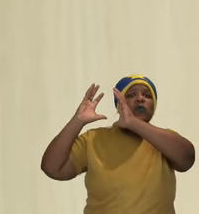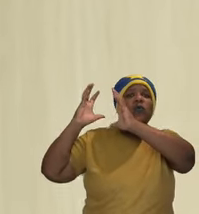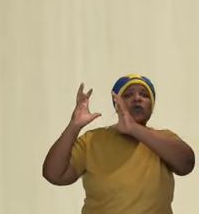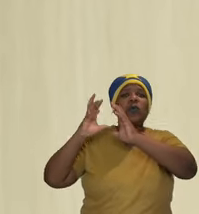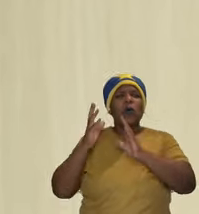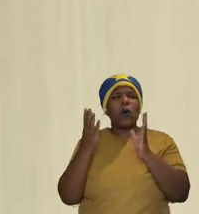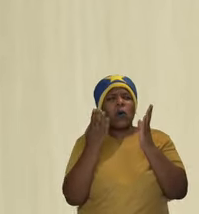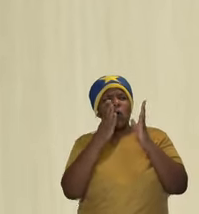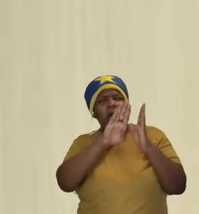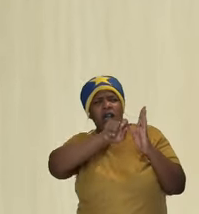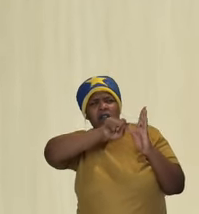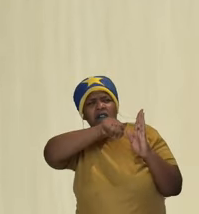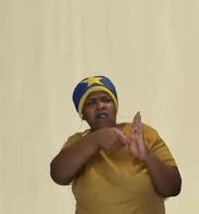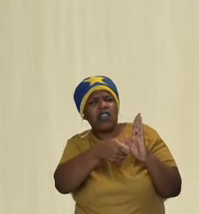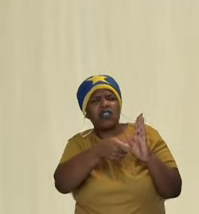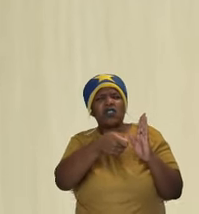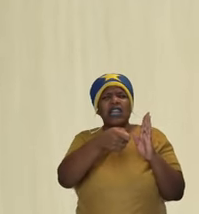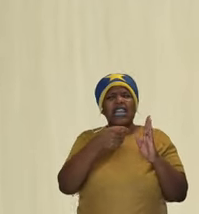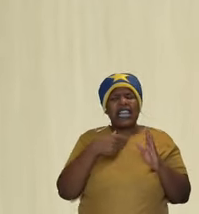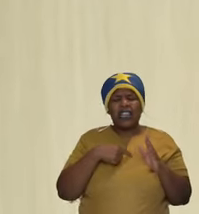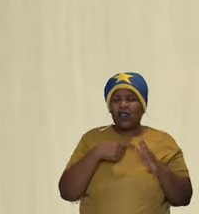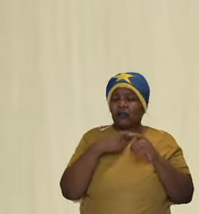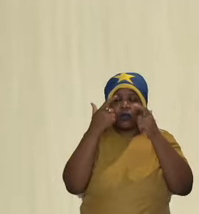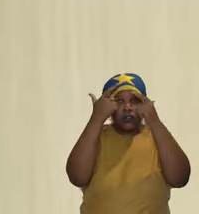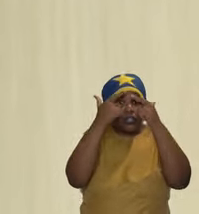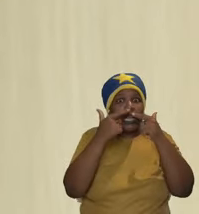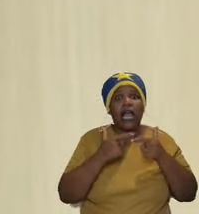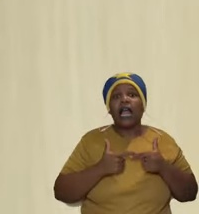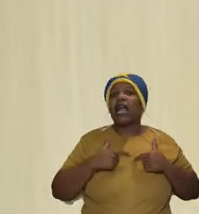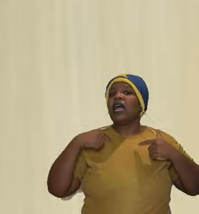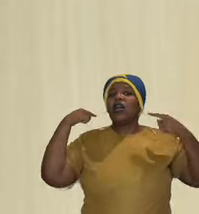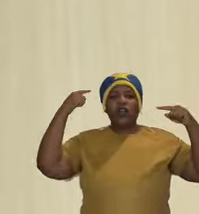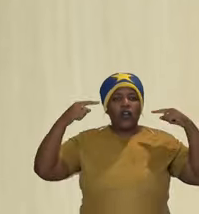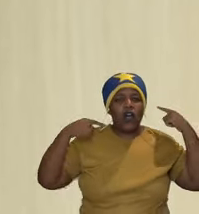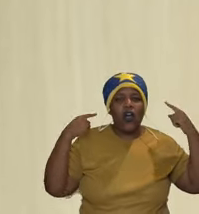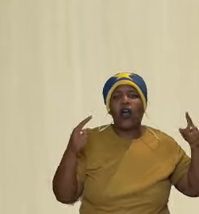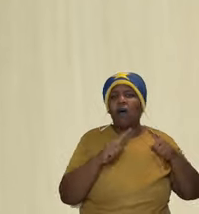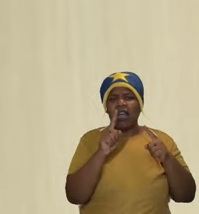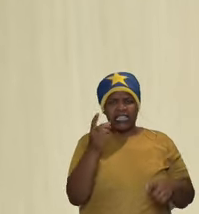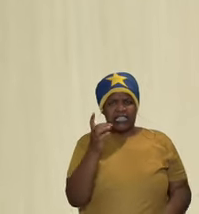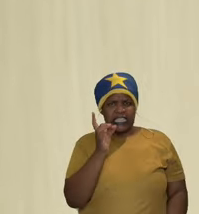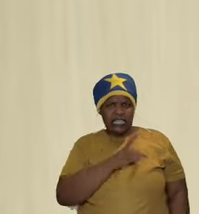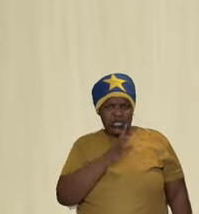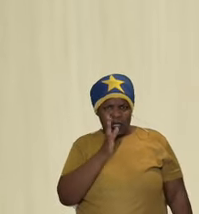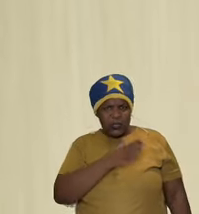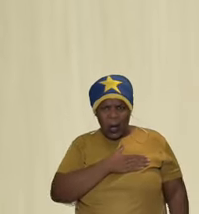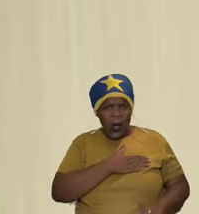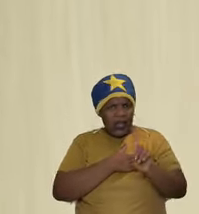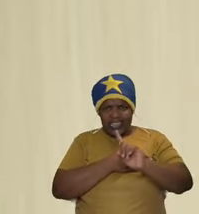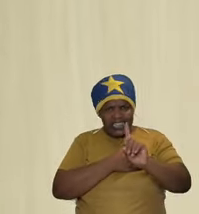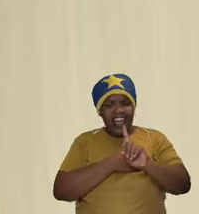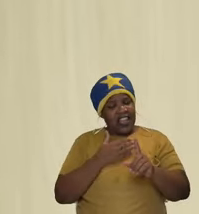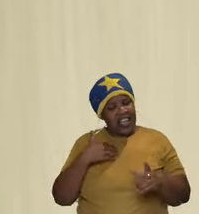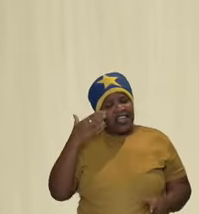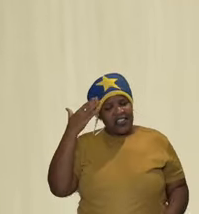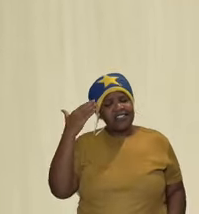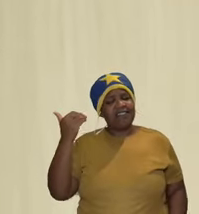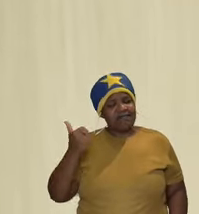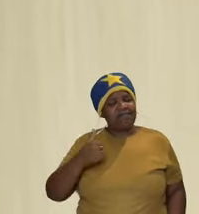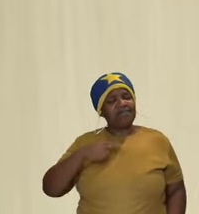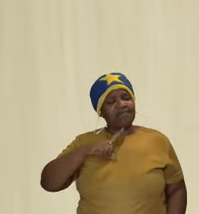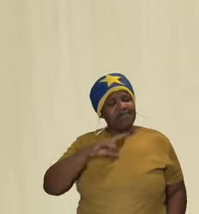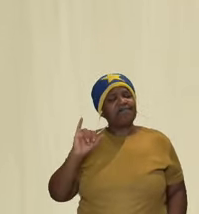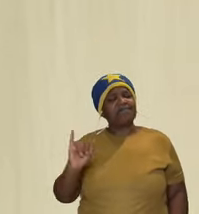e ainda tô de cara cabuloso. É só loucura, mas não sinta pena de louco. Sei de onde eu sou e o valor